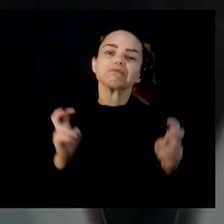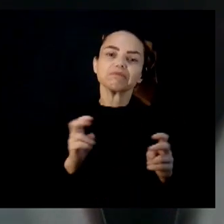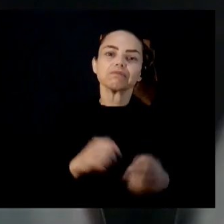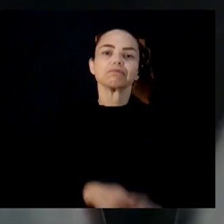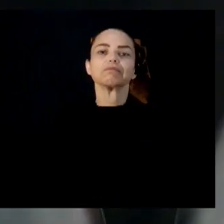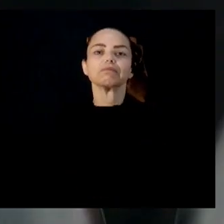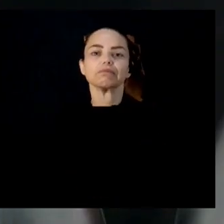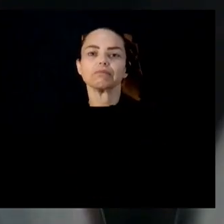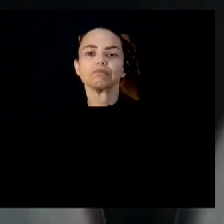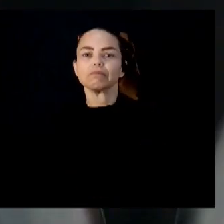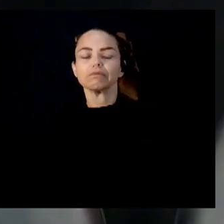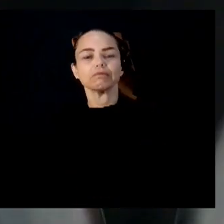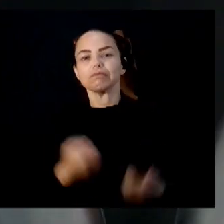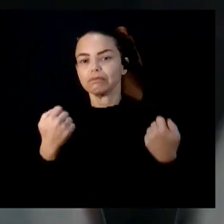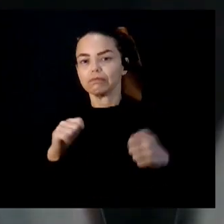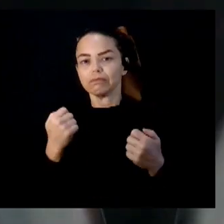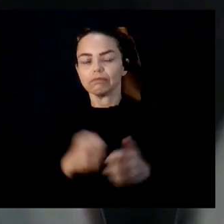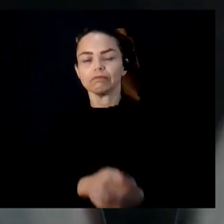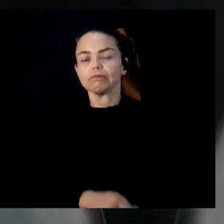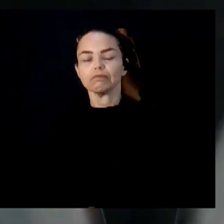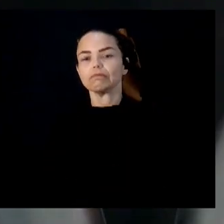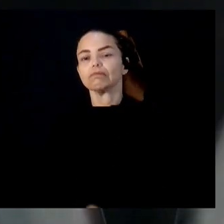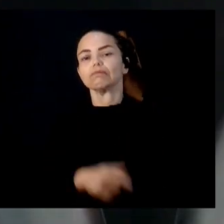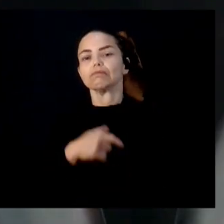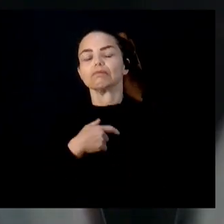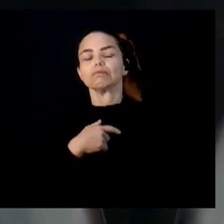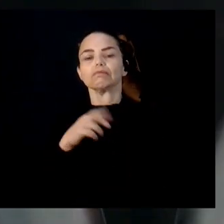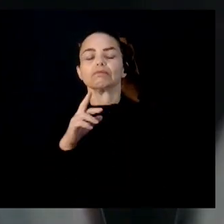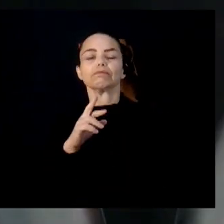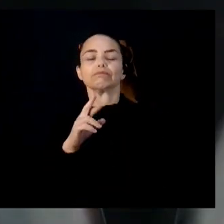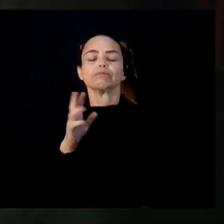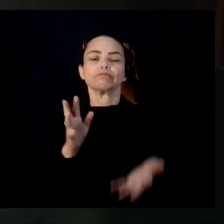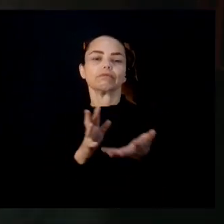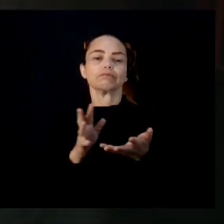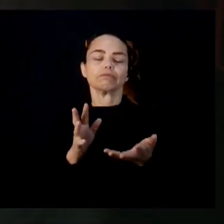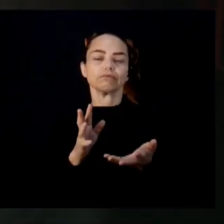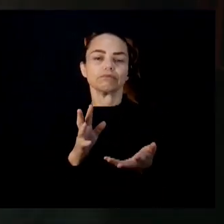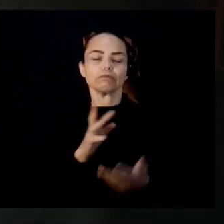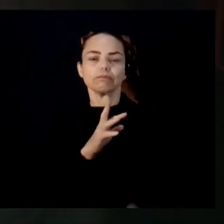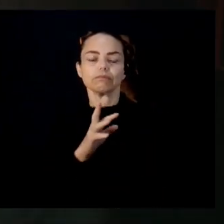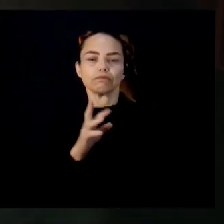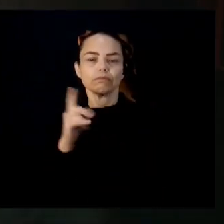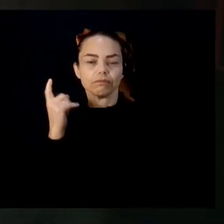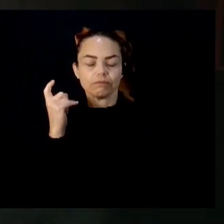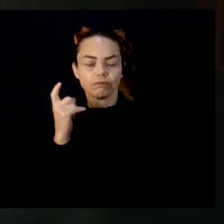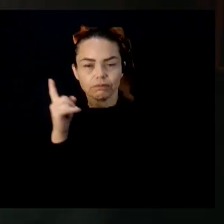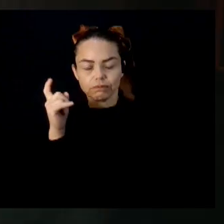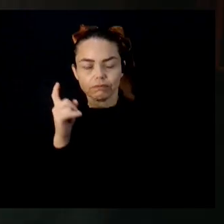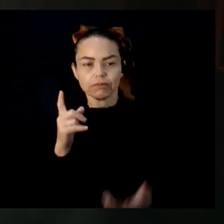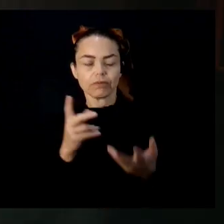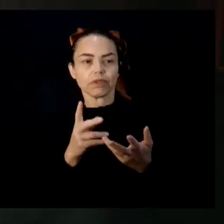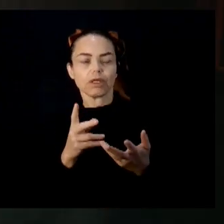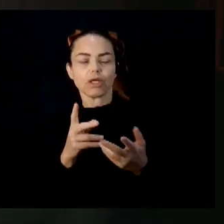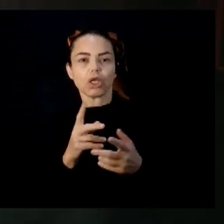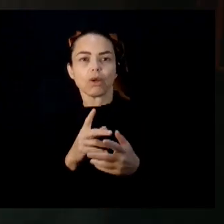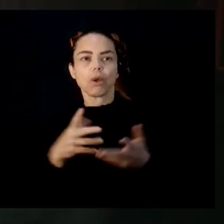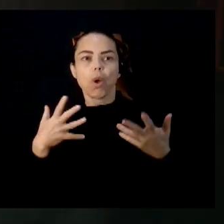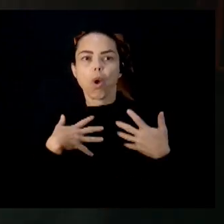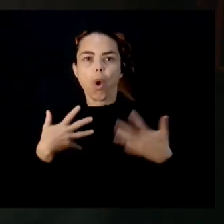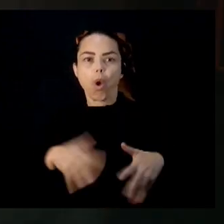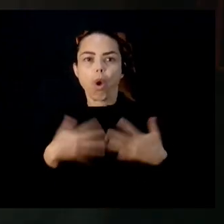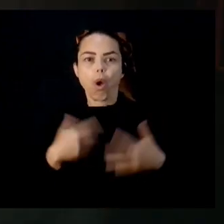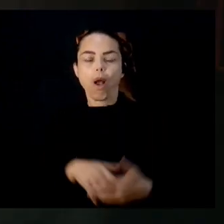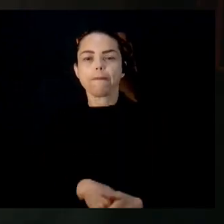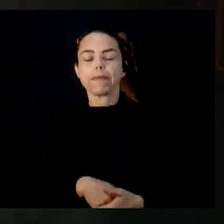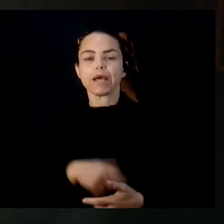não precisa fazer coisas mirabolantes para você sair da rotina. É isso que eu ia perguntar agora, inclusive, muita gente fala, a gente precisa sair